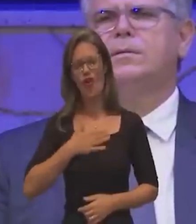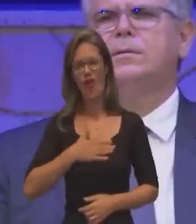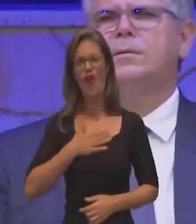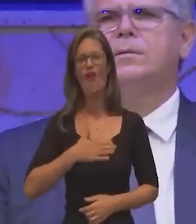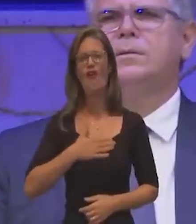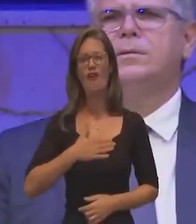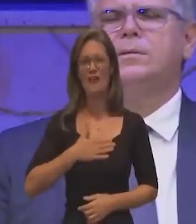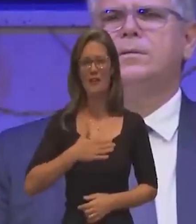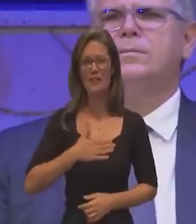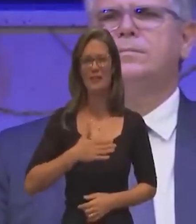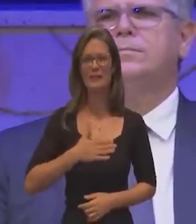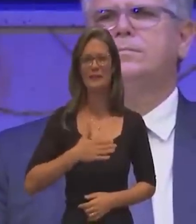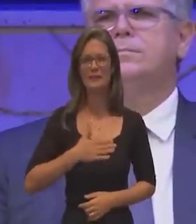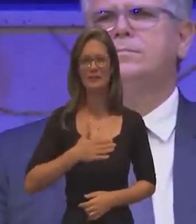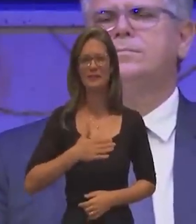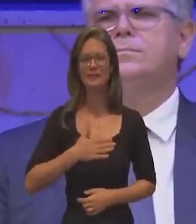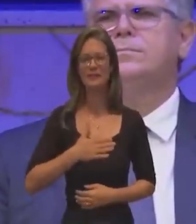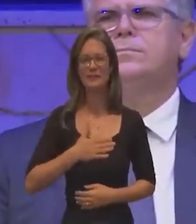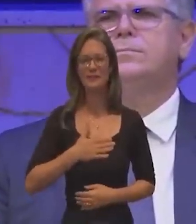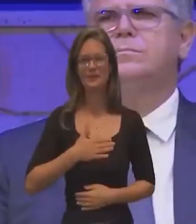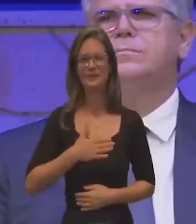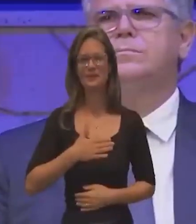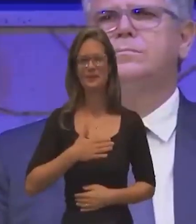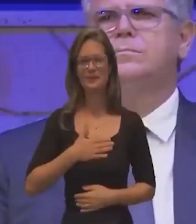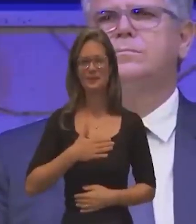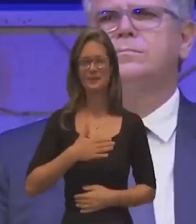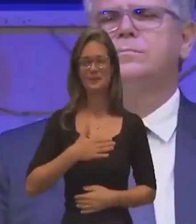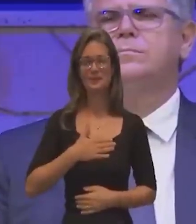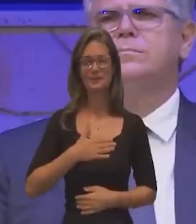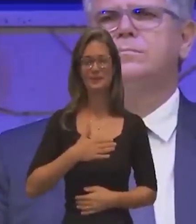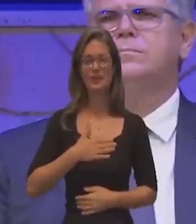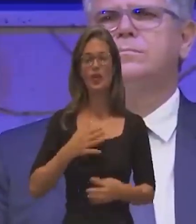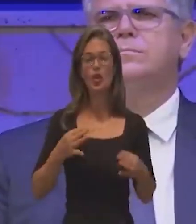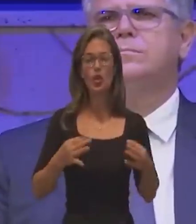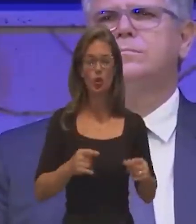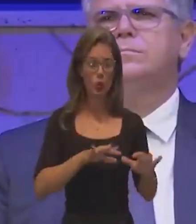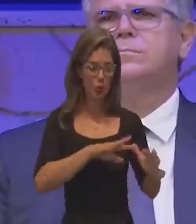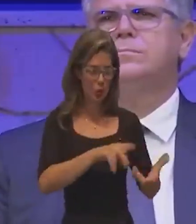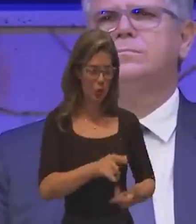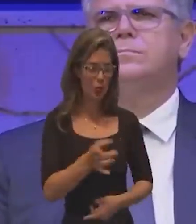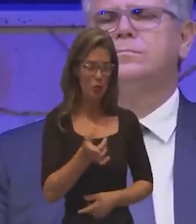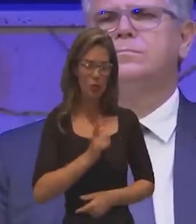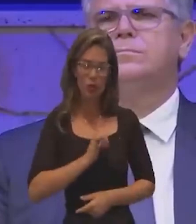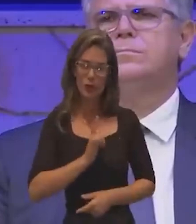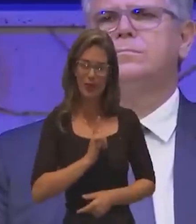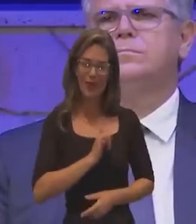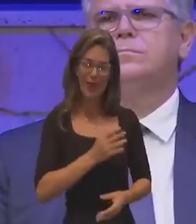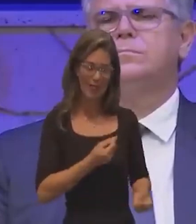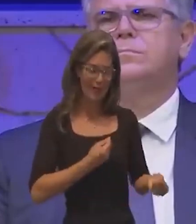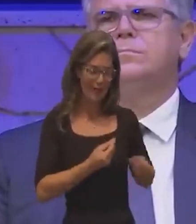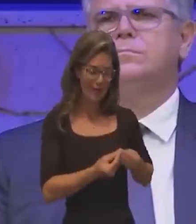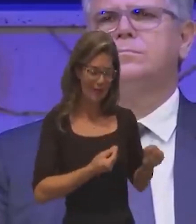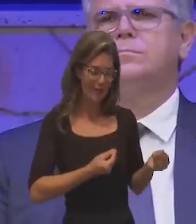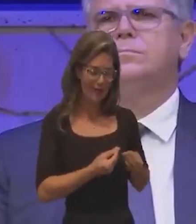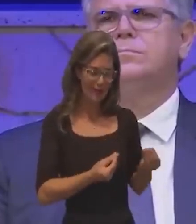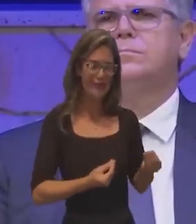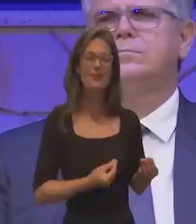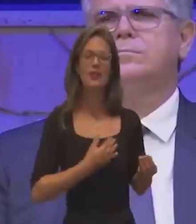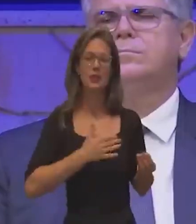Nós gostamos de usufruir de tudo aquilo que esse mundo, essa terra nos oferece.